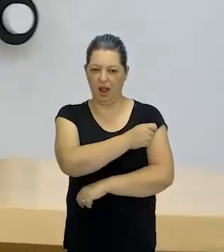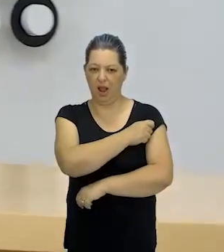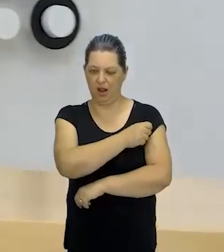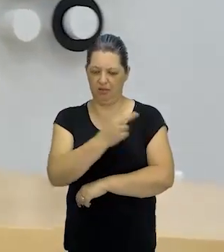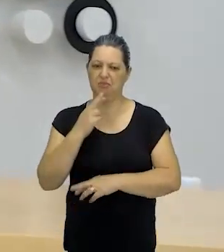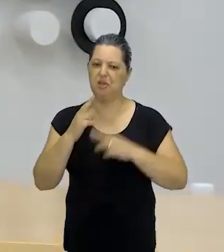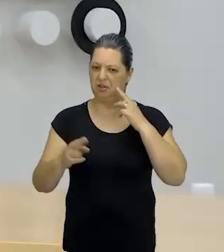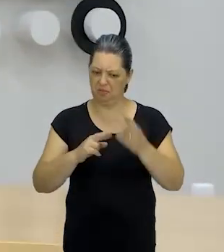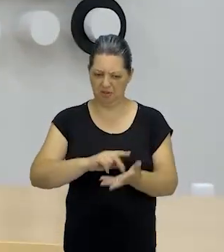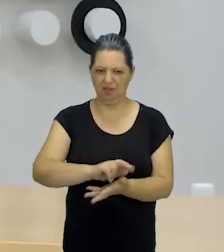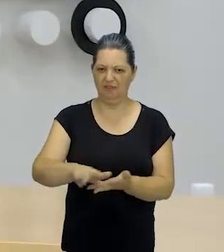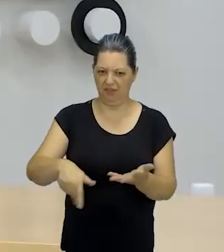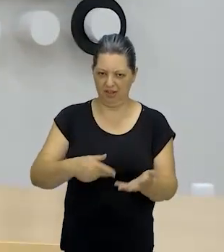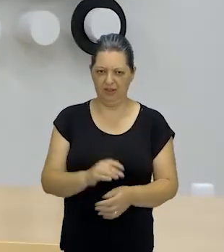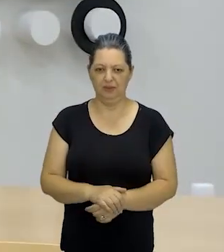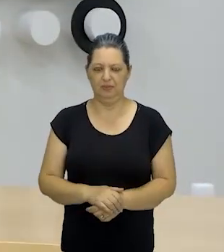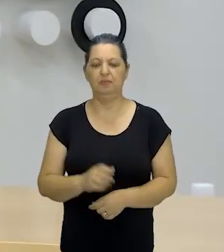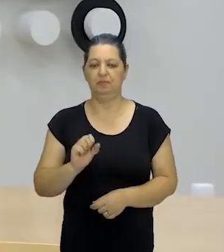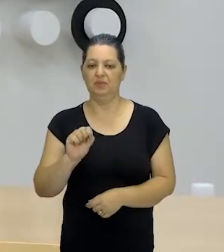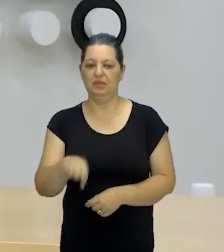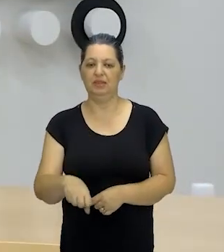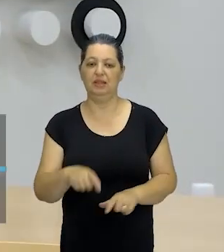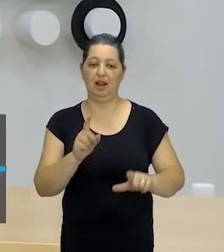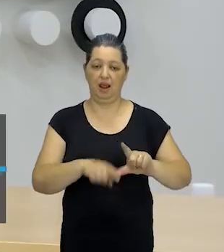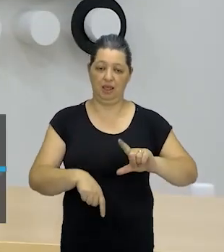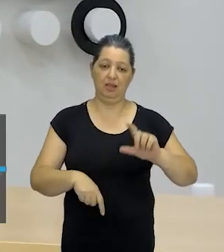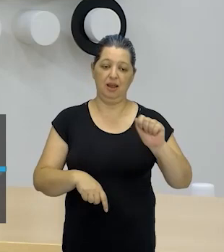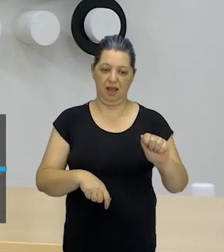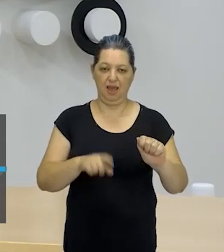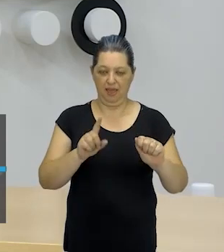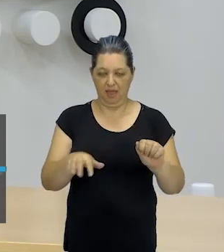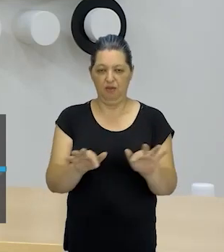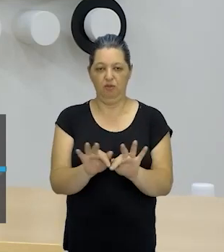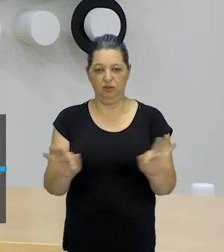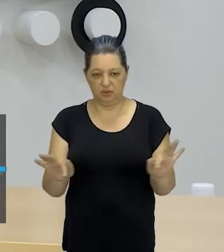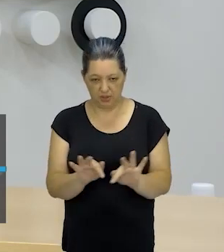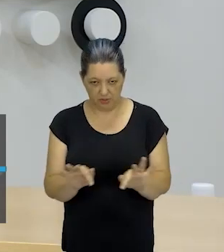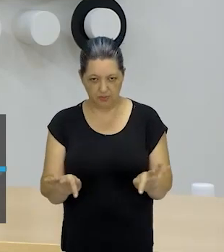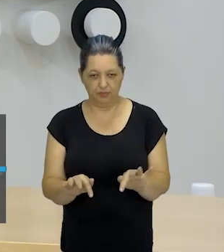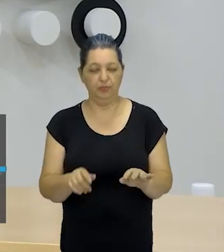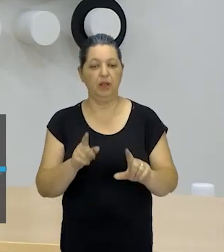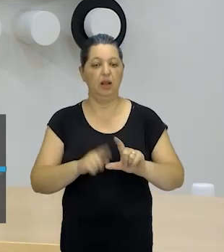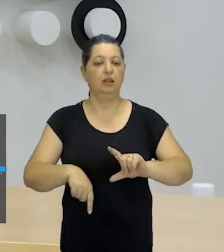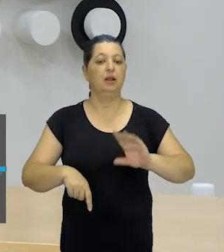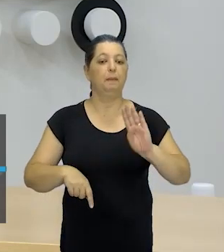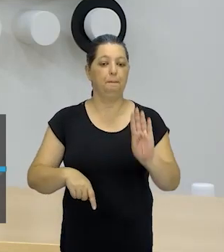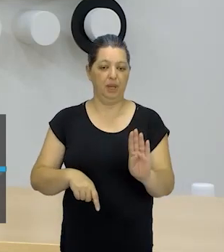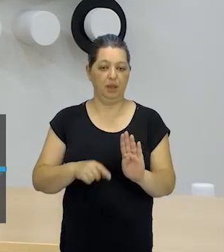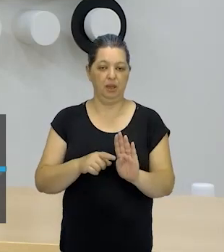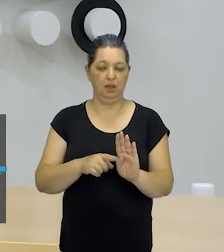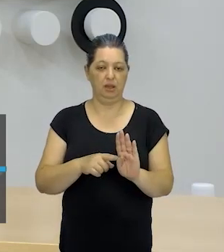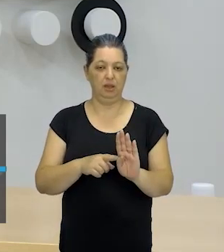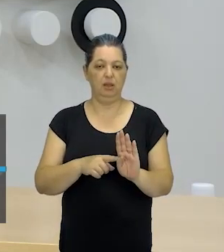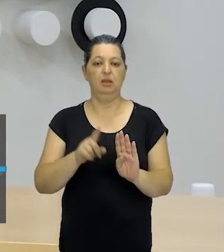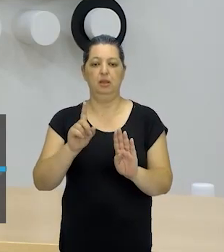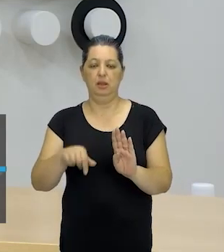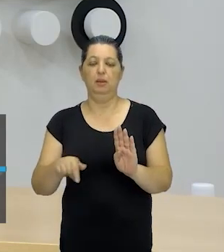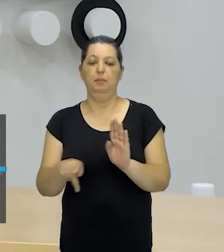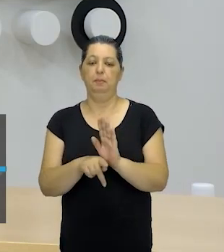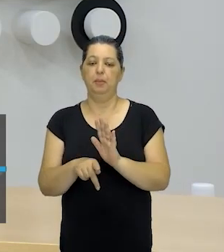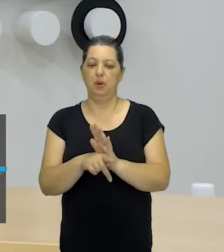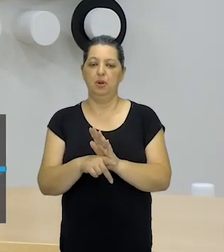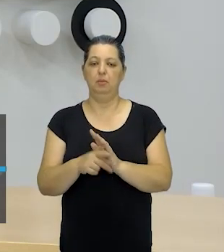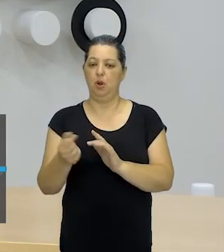respostas, hein? Eles estão colocando que sim, a letra A é uma função, que na letra B o preço está em função da